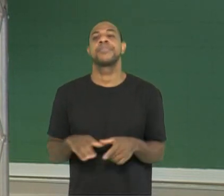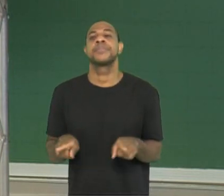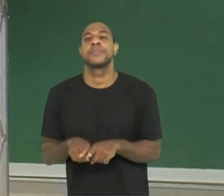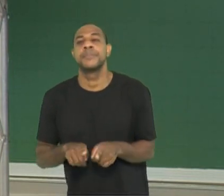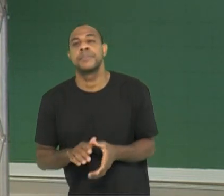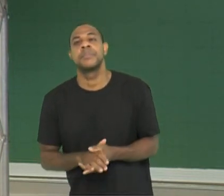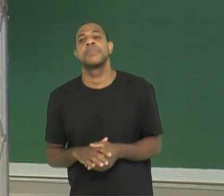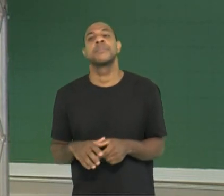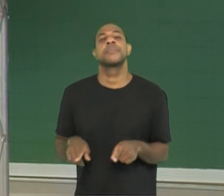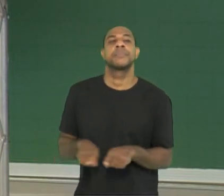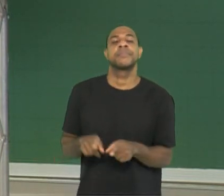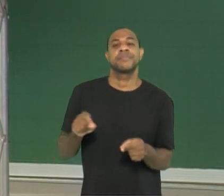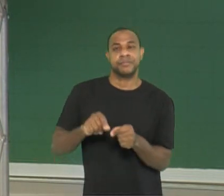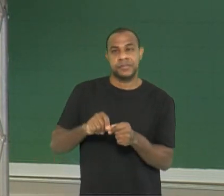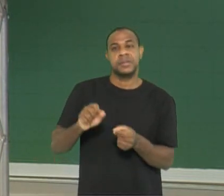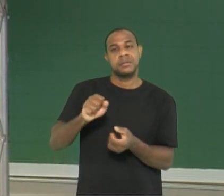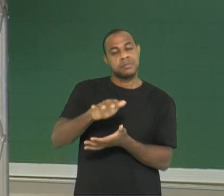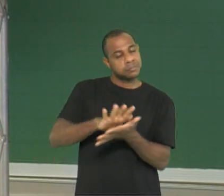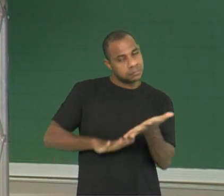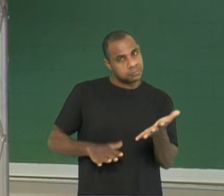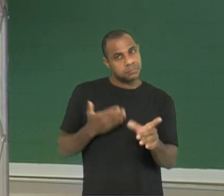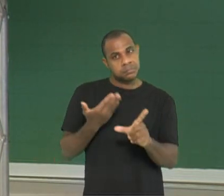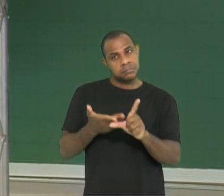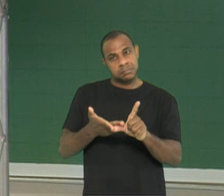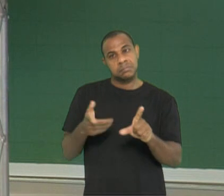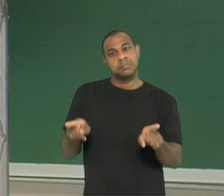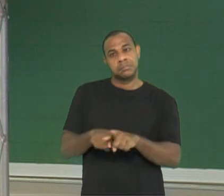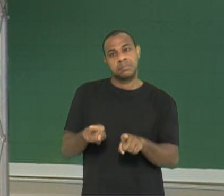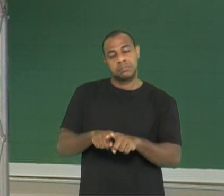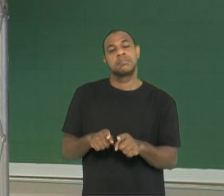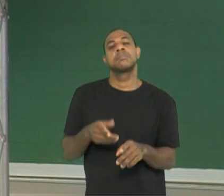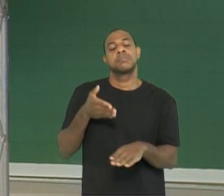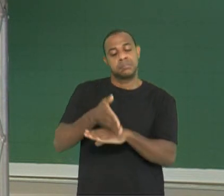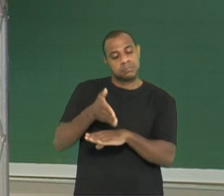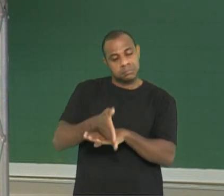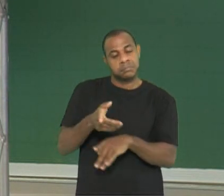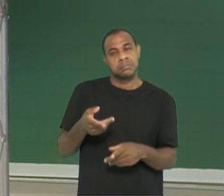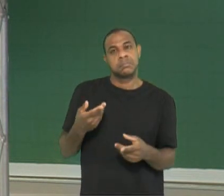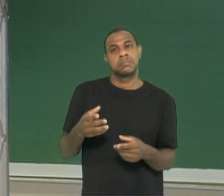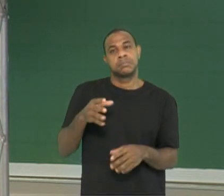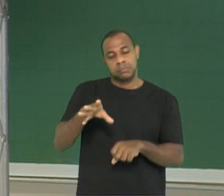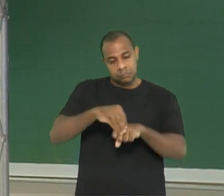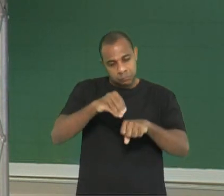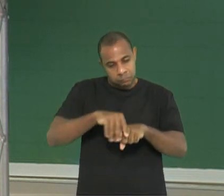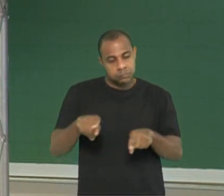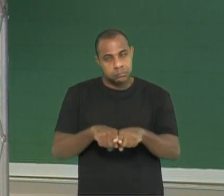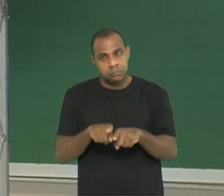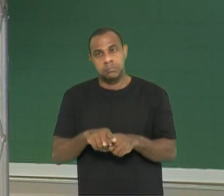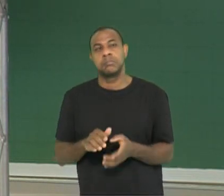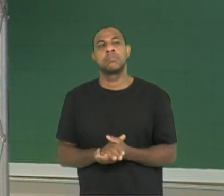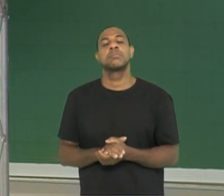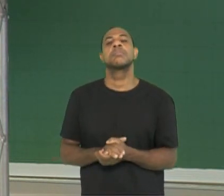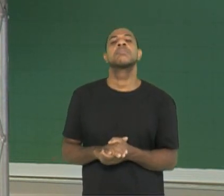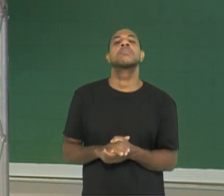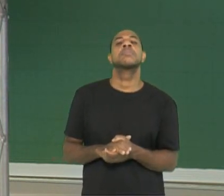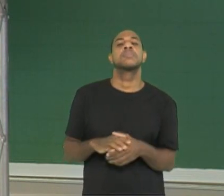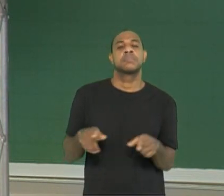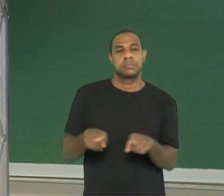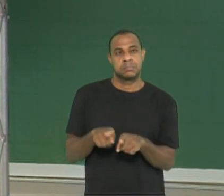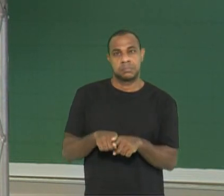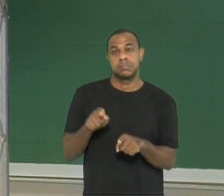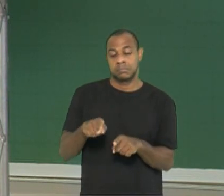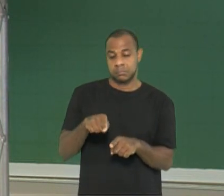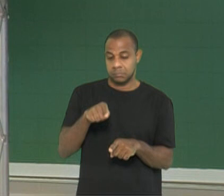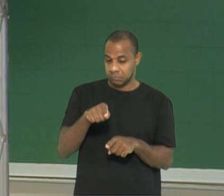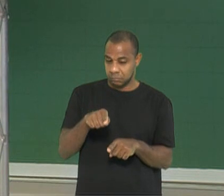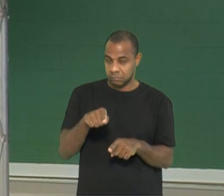Classroom, vai realizar as atividades, vai validar a sua presença e vai se apropriar desse conhecimento. E também é por essa